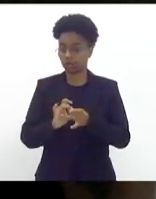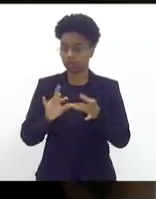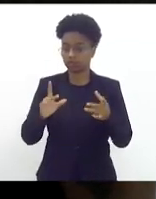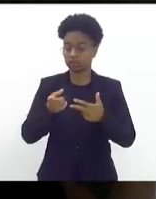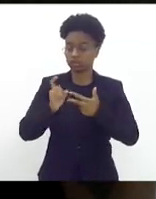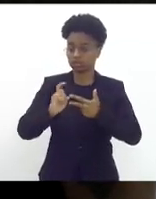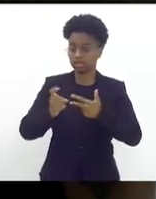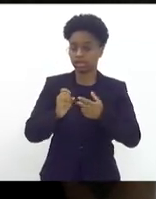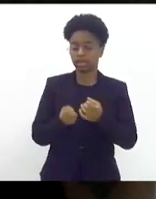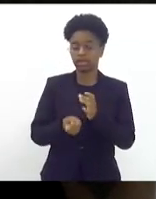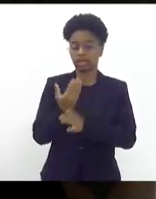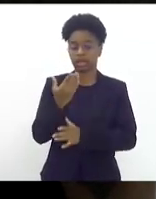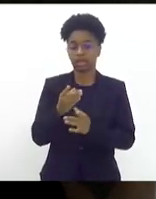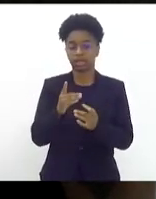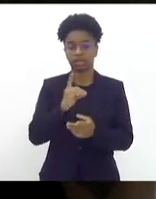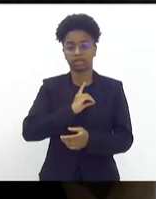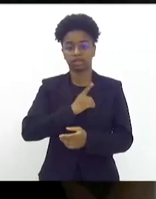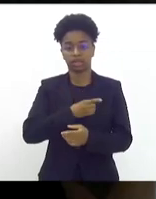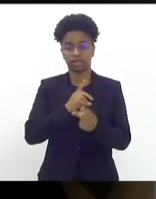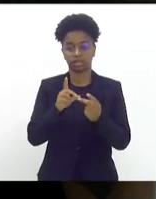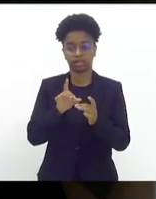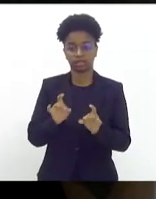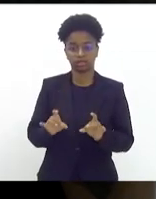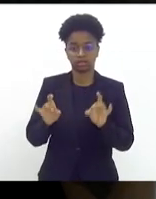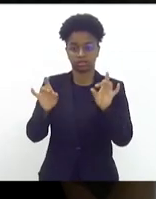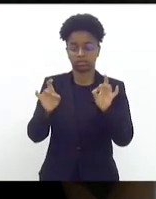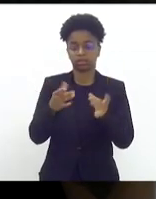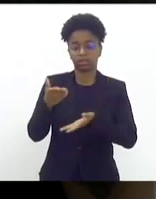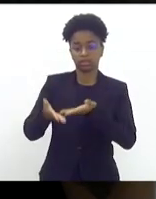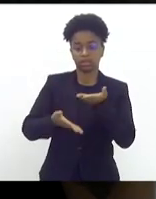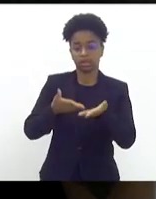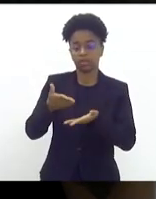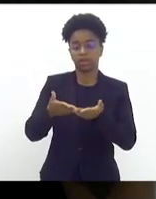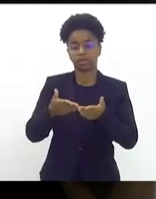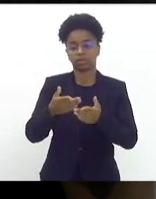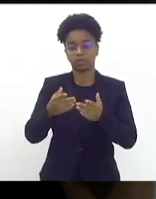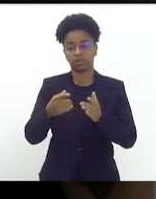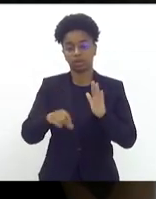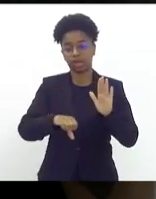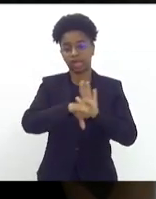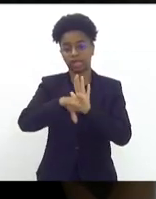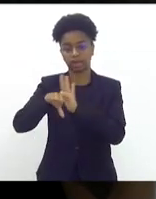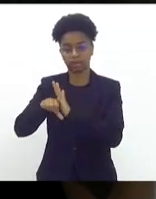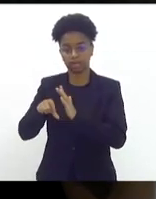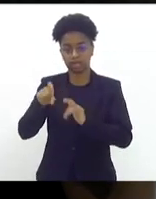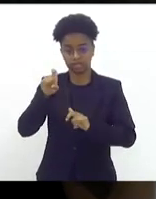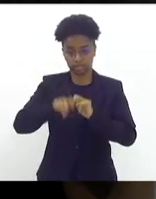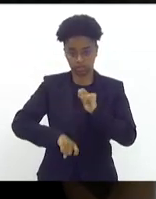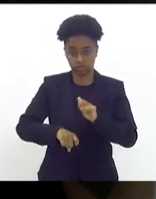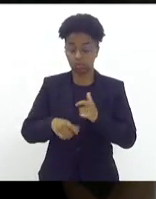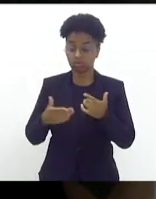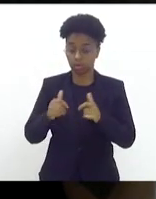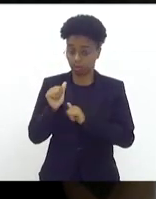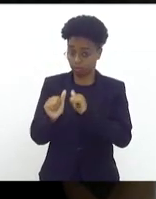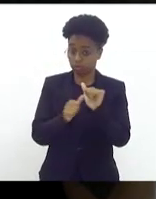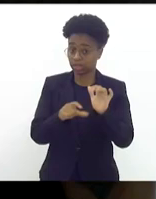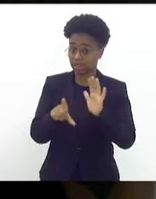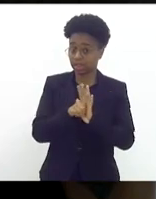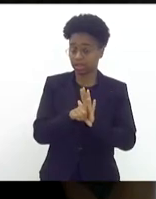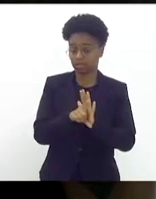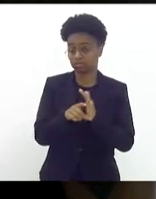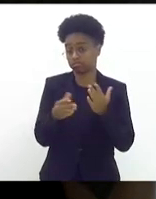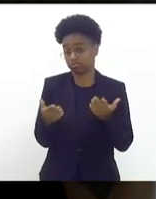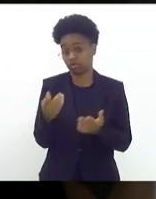a Delegacia Especializada de Atendimento aos Crimes Sexuais. Virou lei.